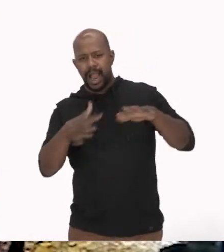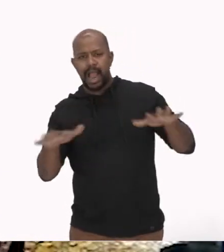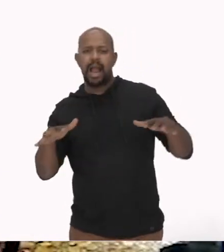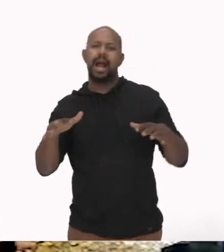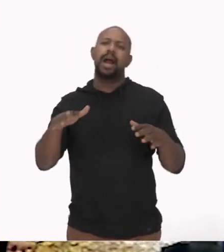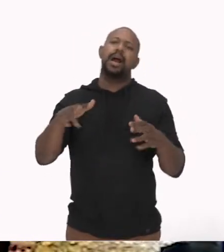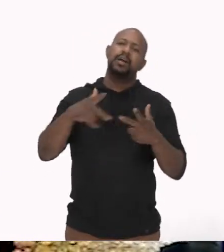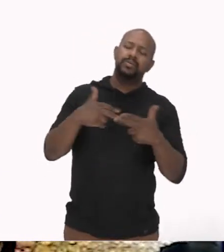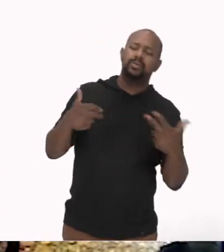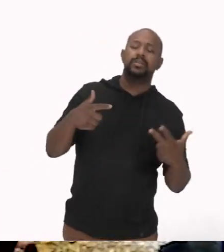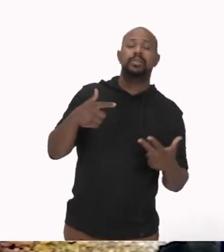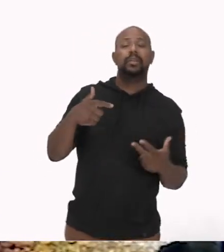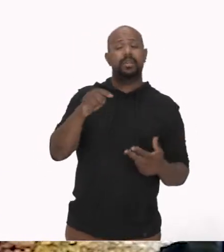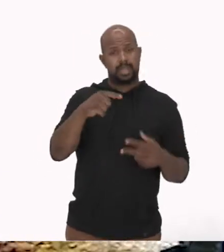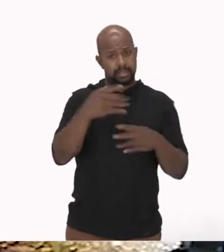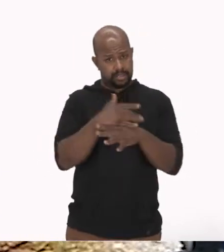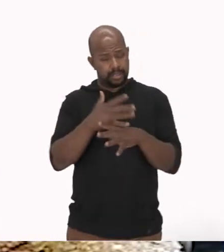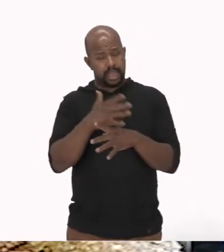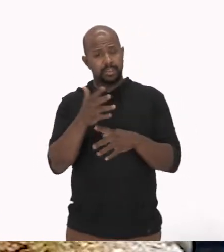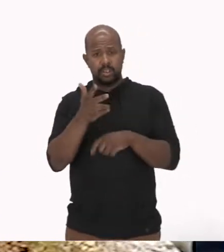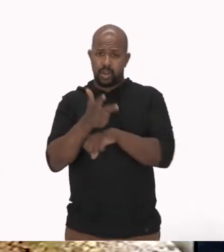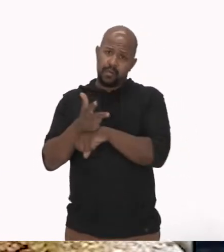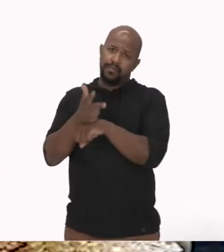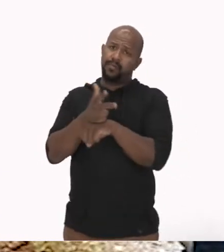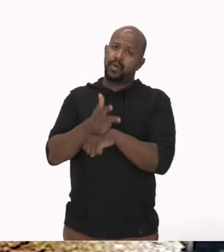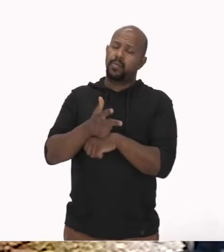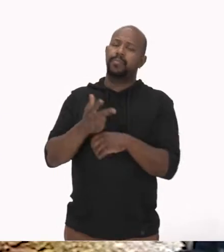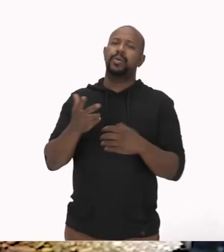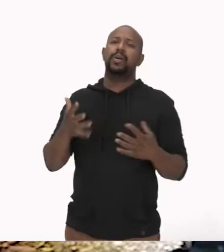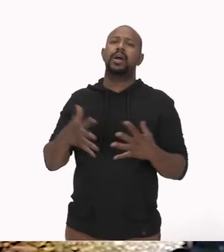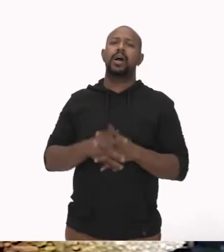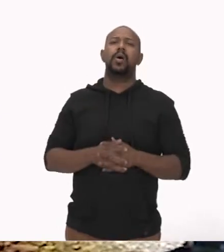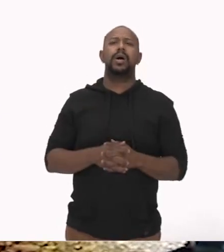as coisas que eu vivo. As cidades que eu vivo,